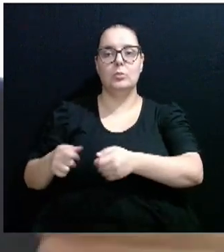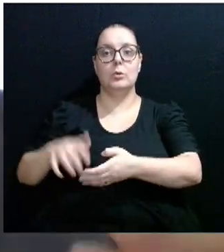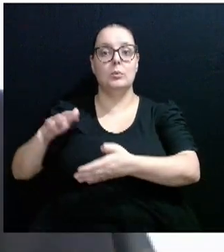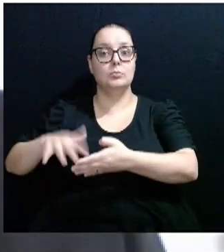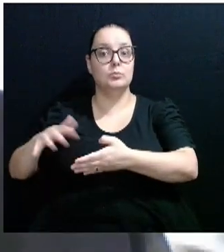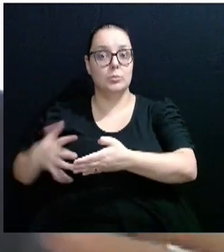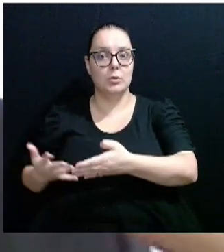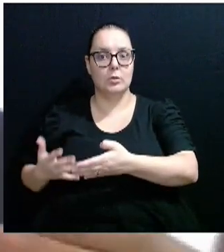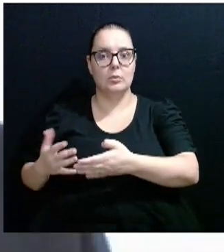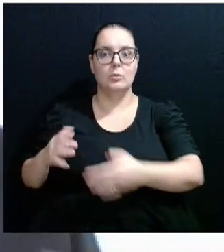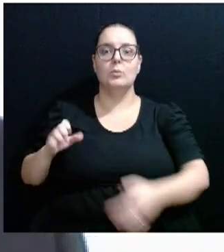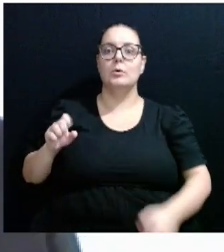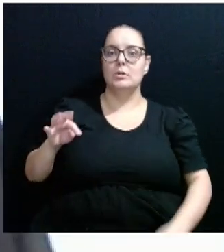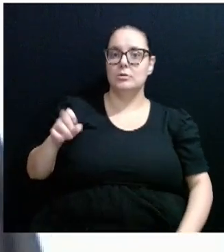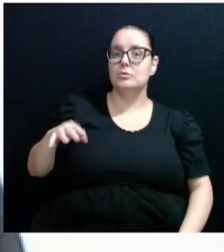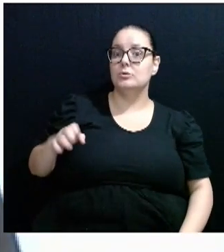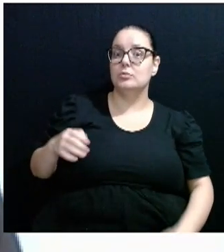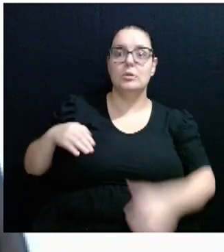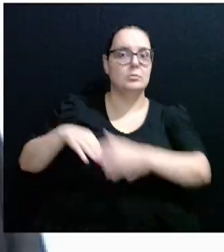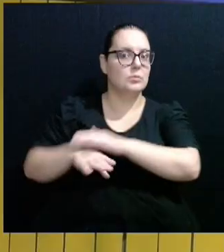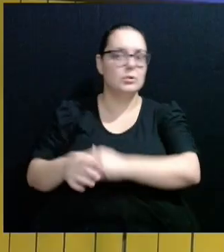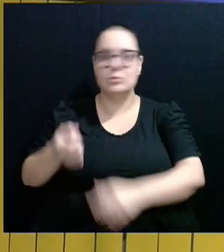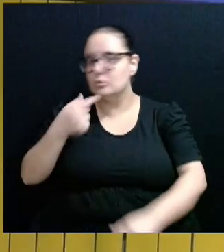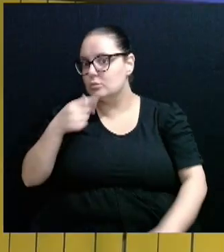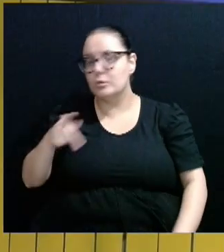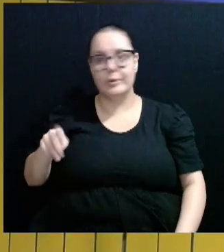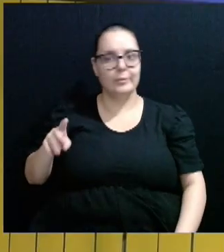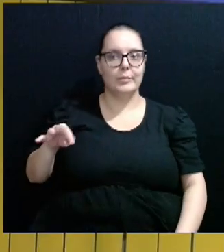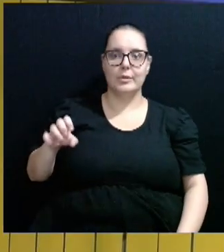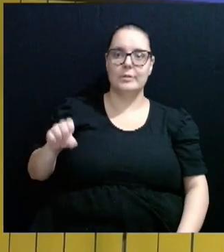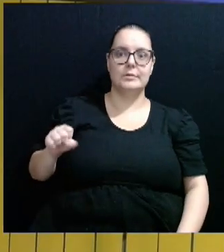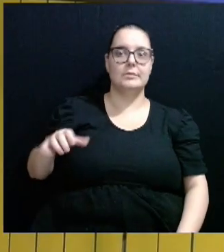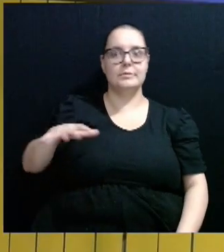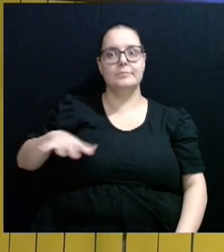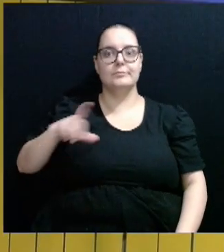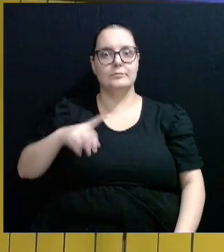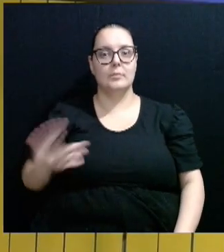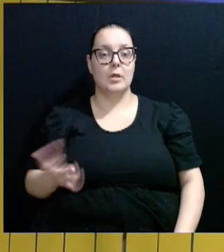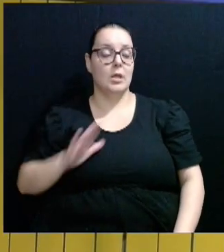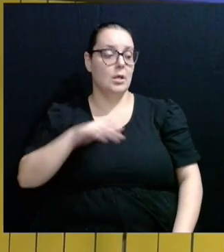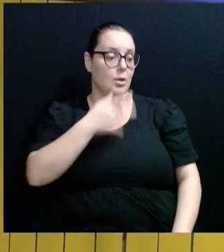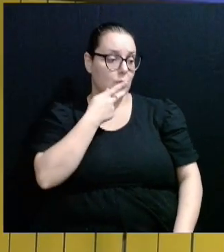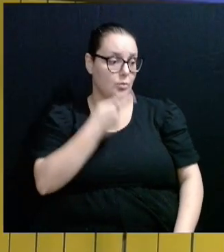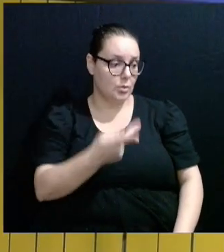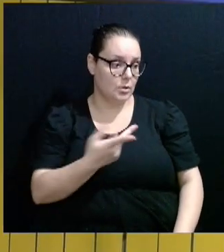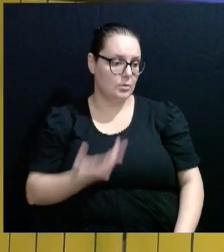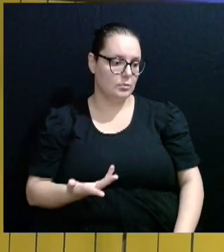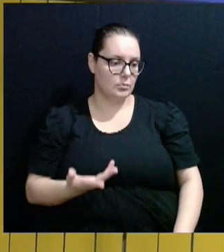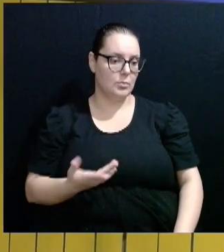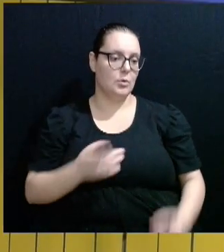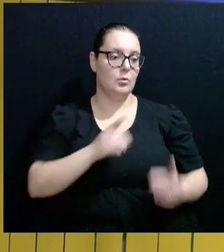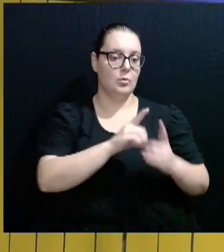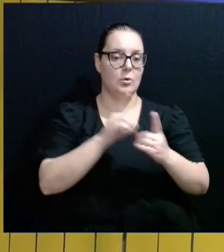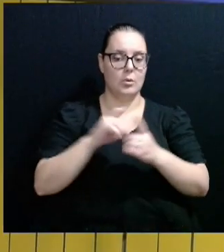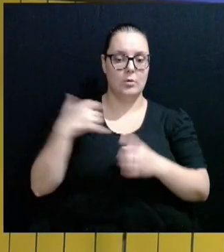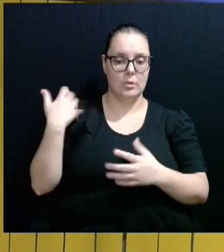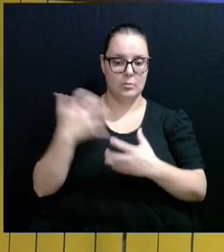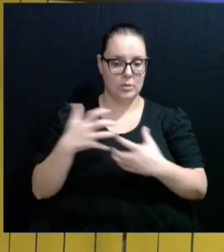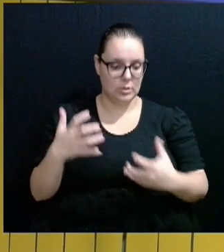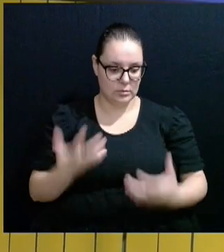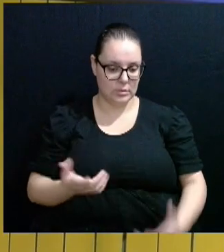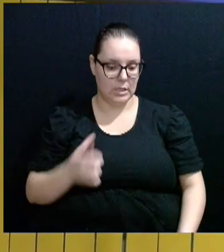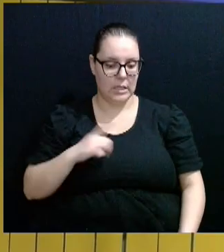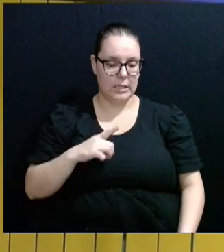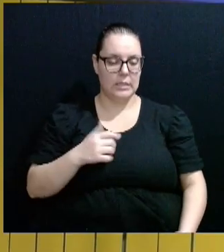estoque de medicamento, de próteses que tem na região. E quando a gente fala de atendimento à saúde do idoso, tem uma prioridade